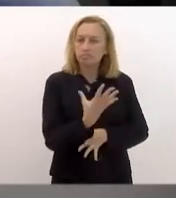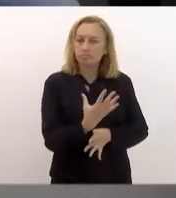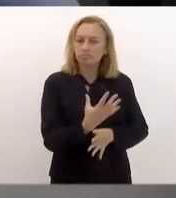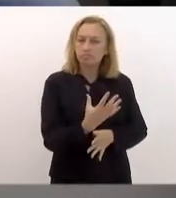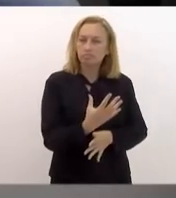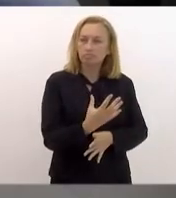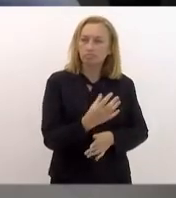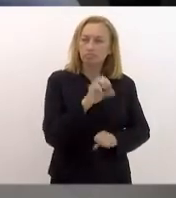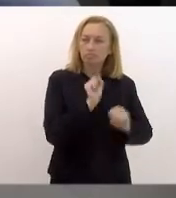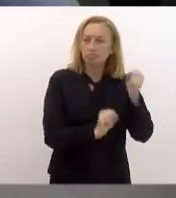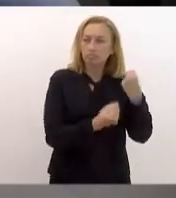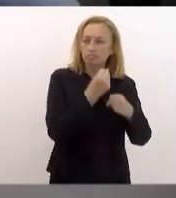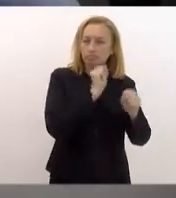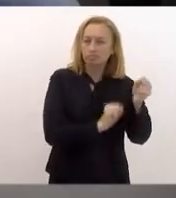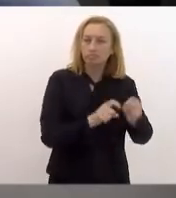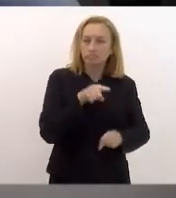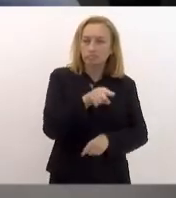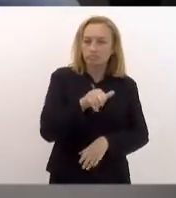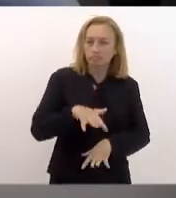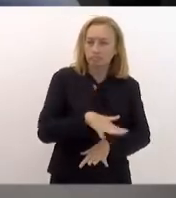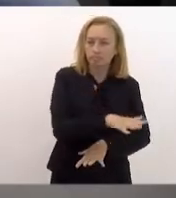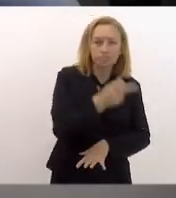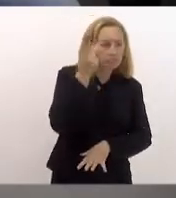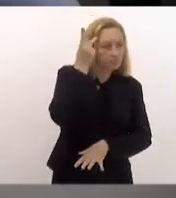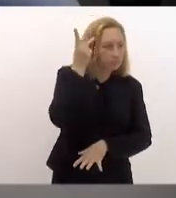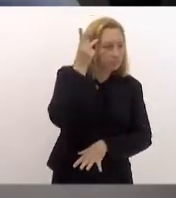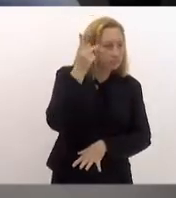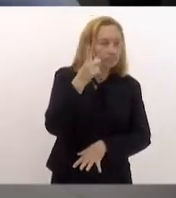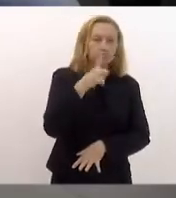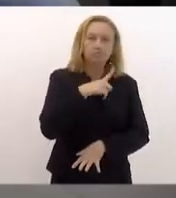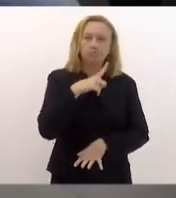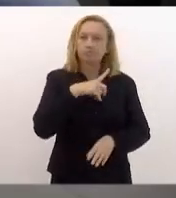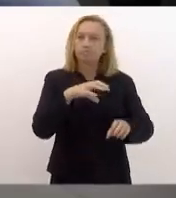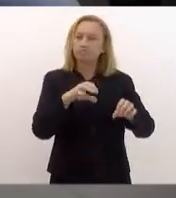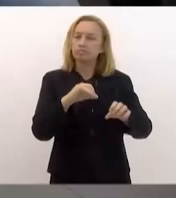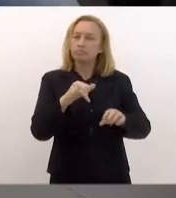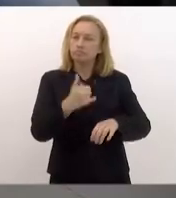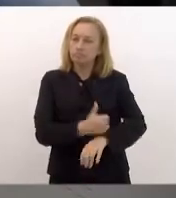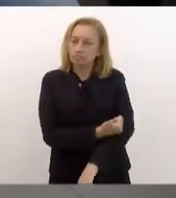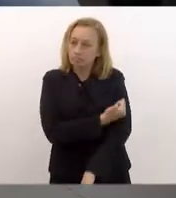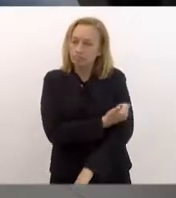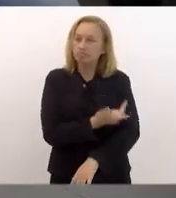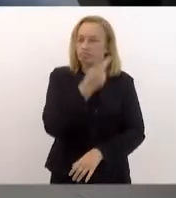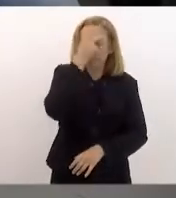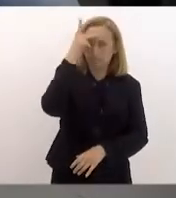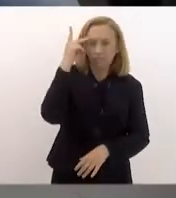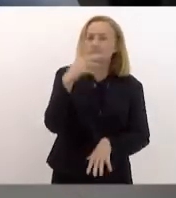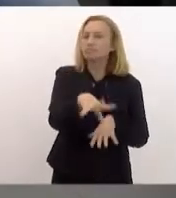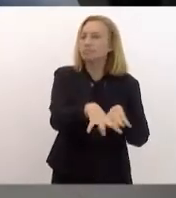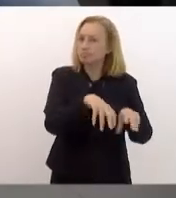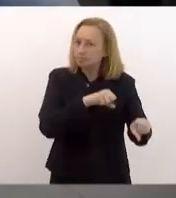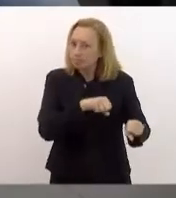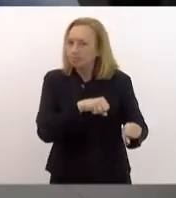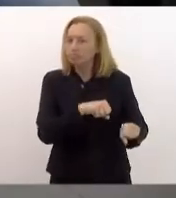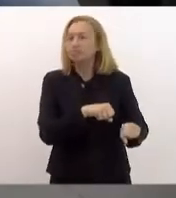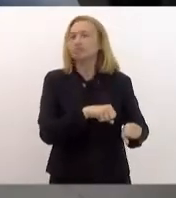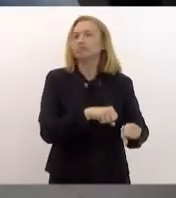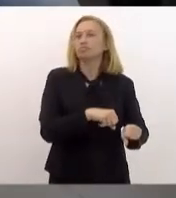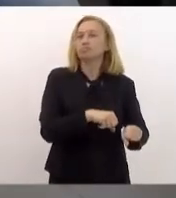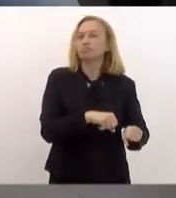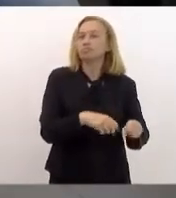lá na periferia de São Paulo, onde ele tem uma condição de infraestrutura, de pessoal formado, né,